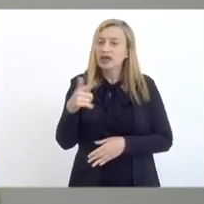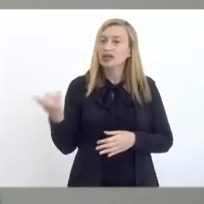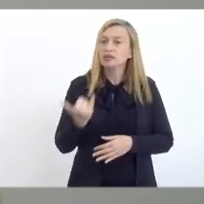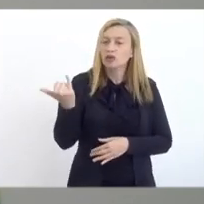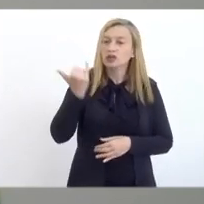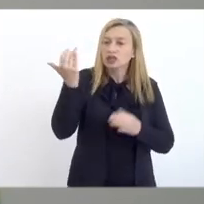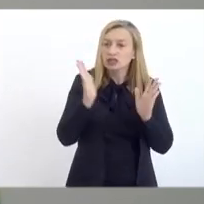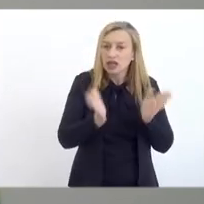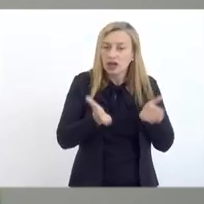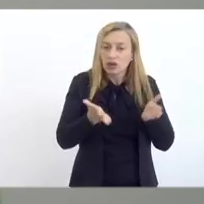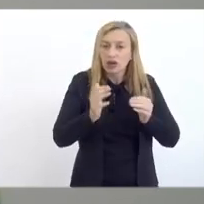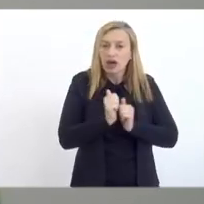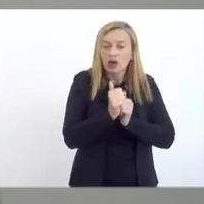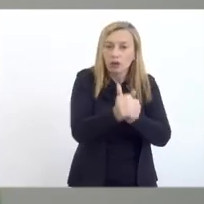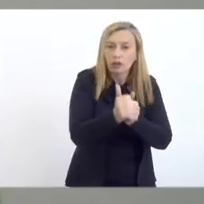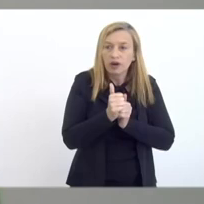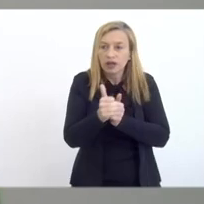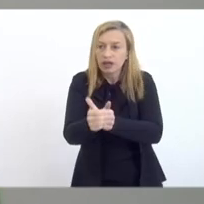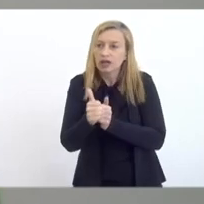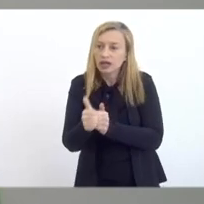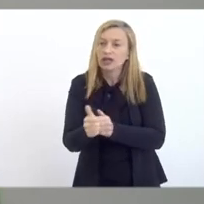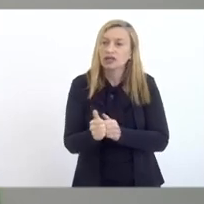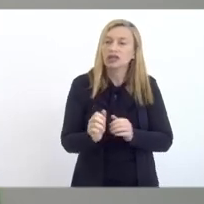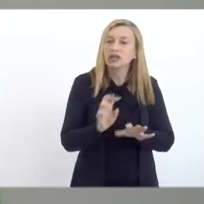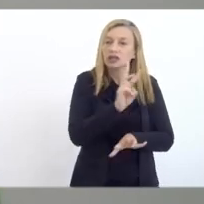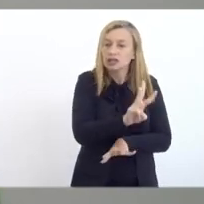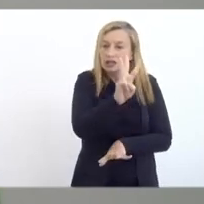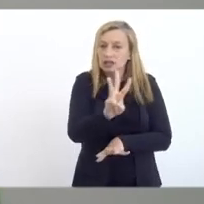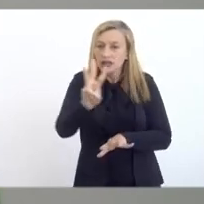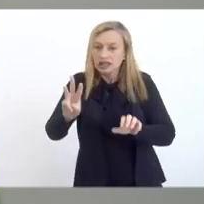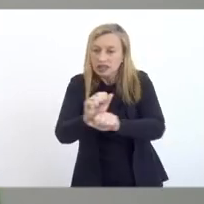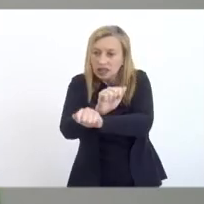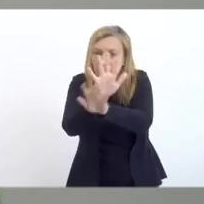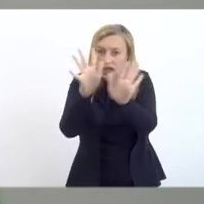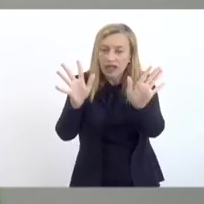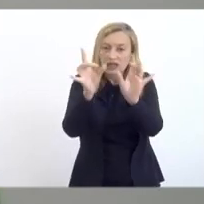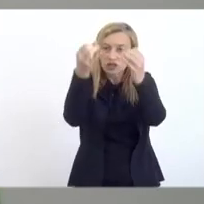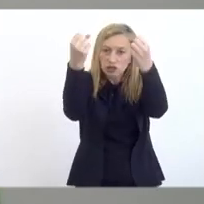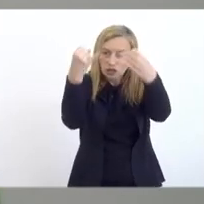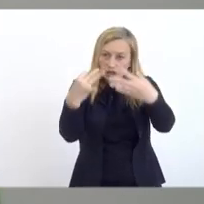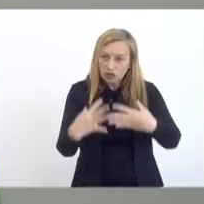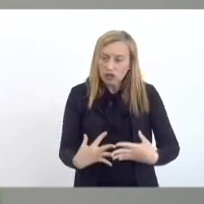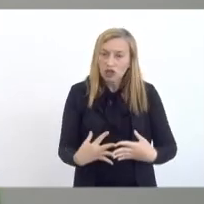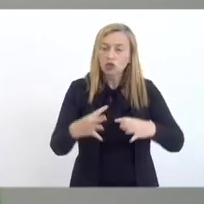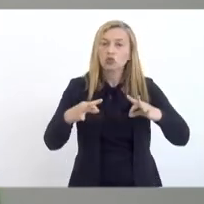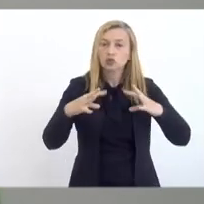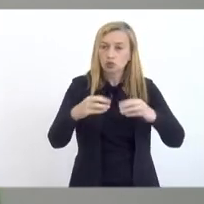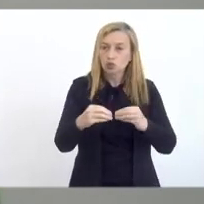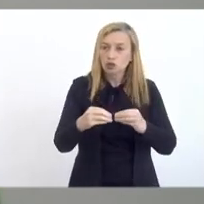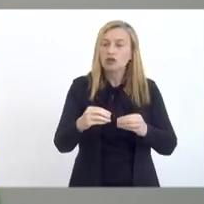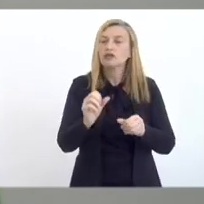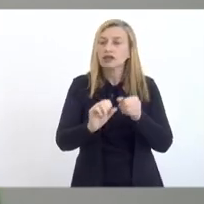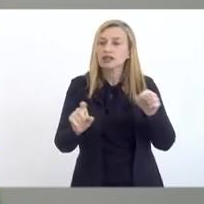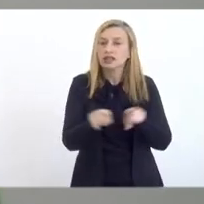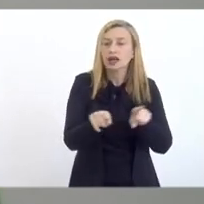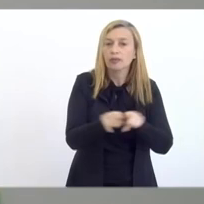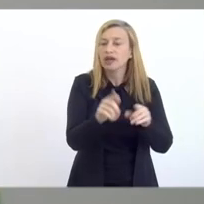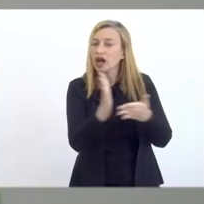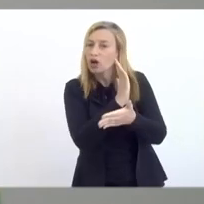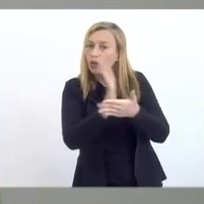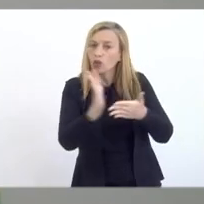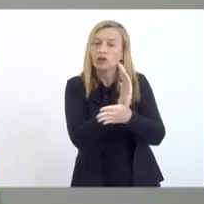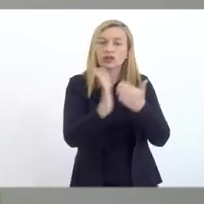importante, então, vocês acompanharem, né, estar no nosso site de transparência. A gente provavelmente vai fazer também algumas